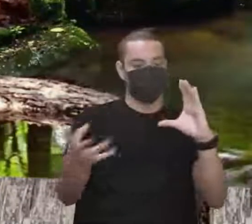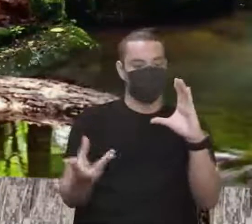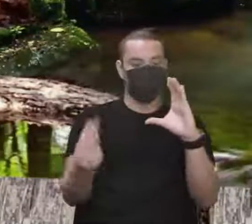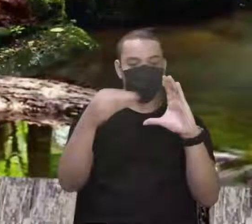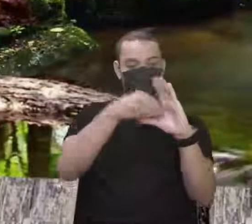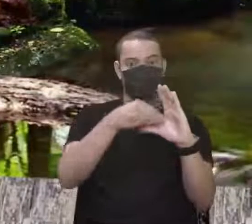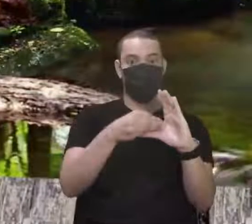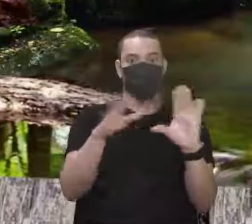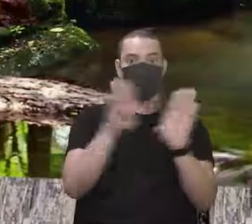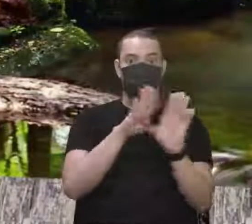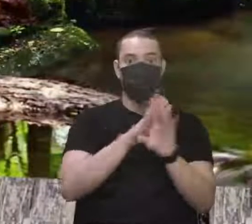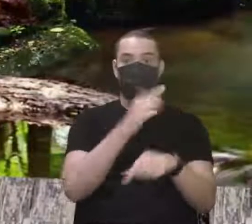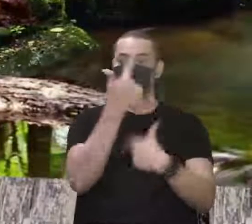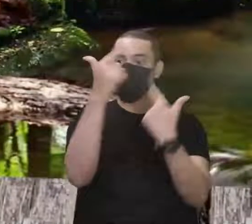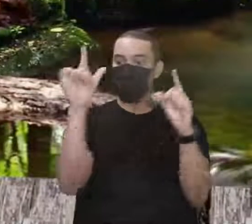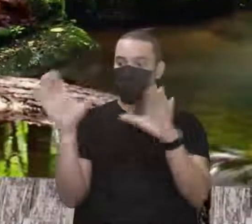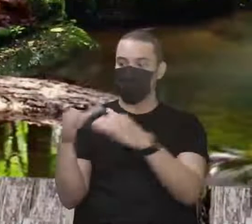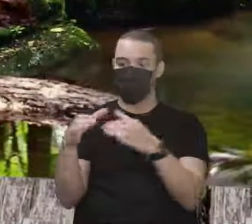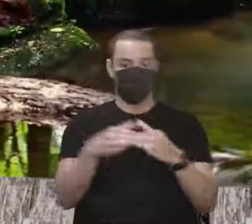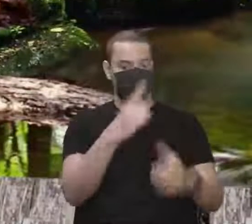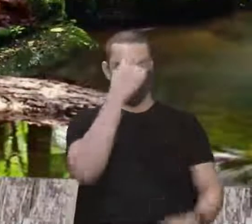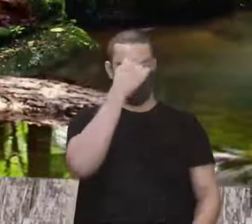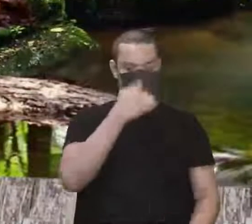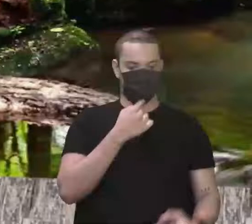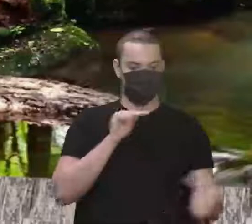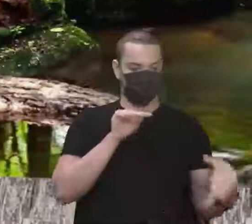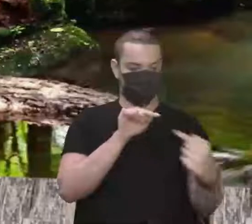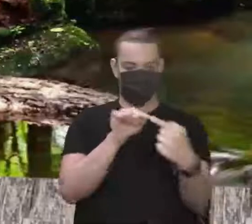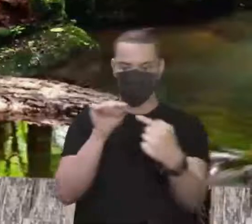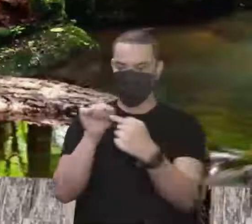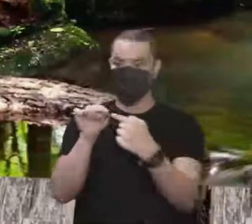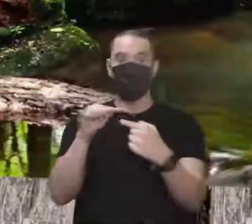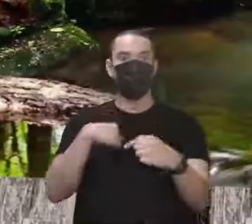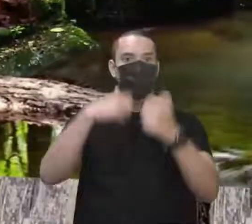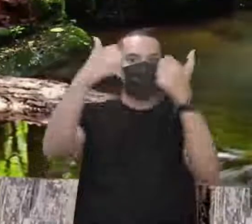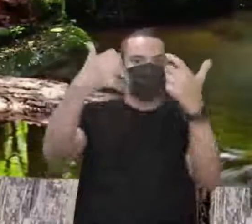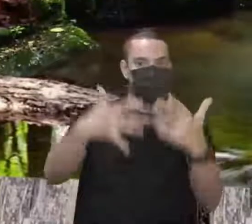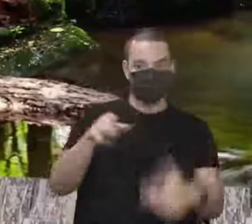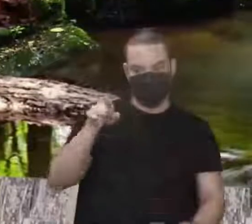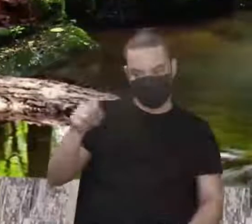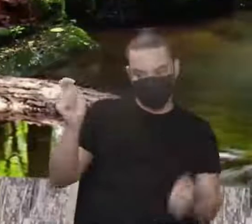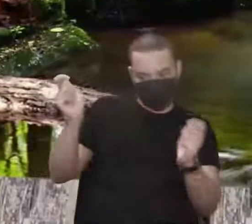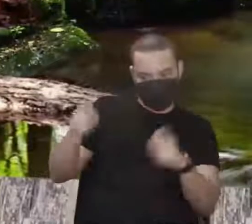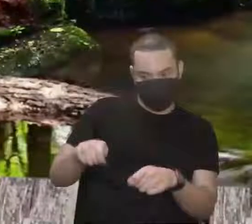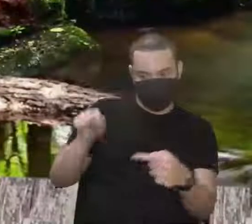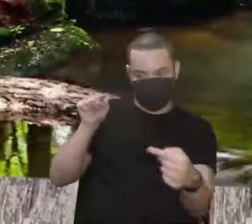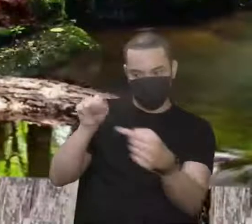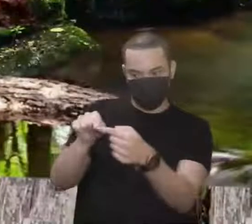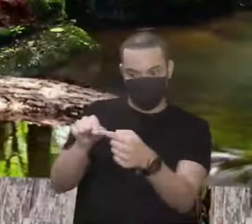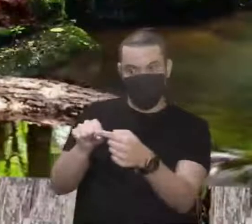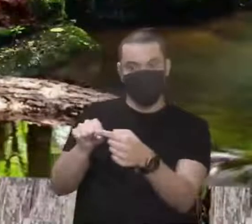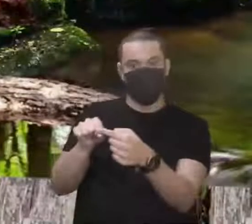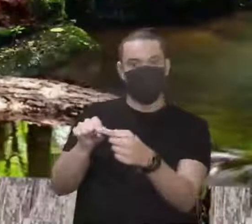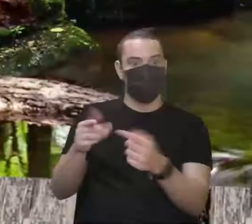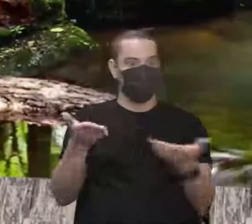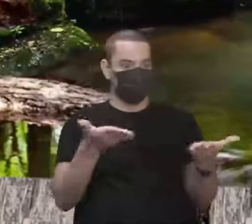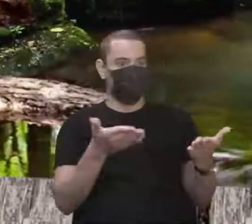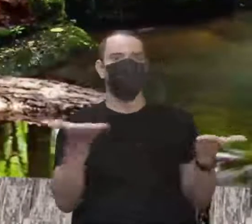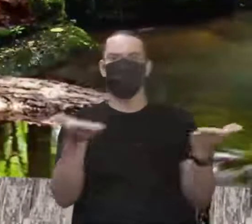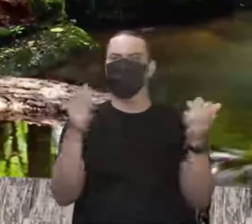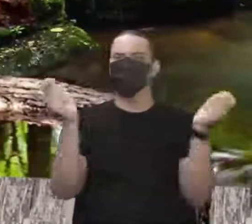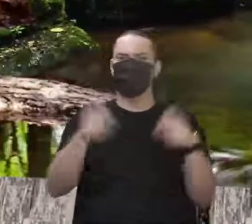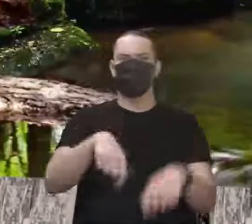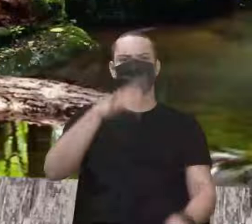os genomas de outros indivíduos de outras espécies. Aí eu digo, olha, esse aqui tem um grau de parentesco mais próximo. Hoje, gente, a gente tem